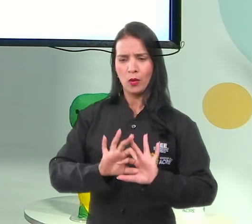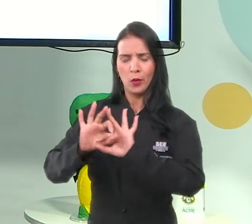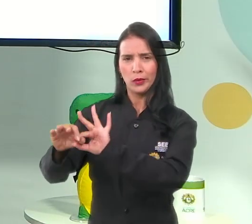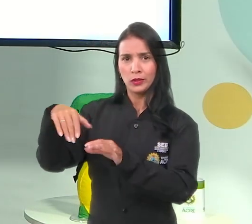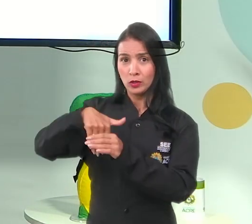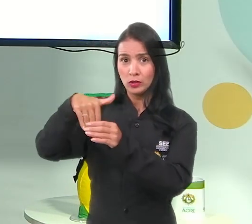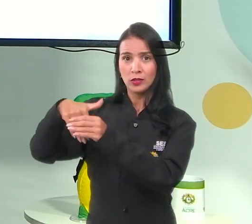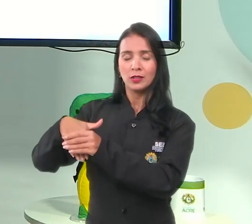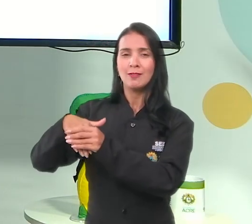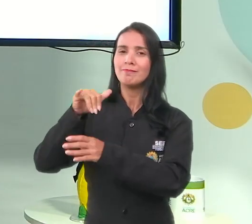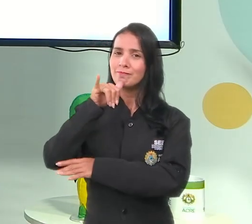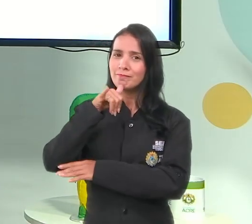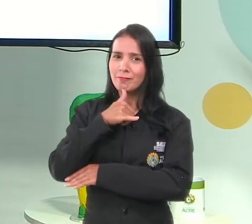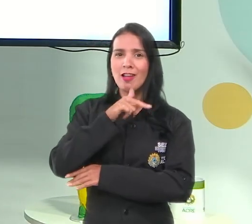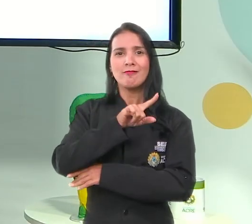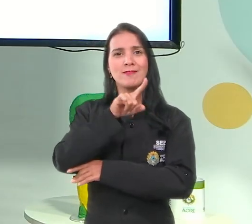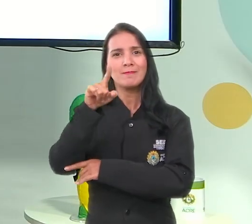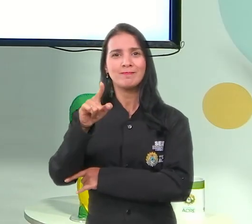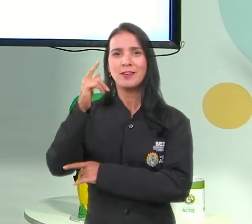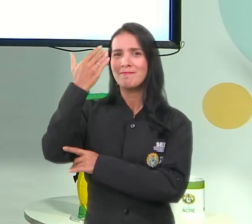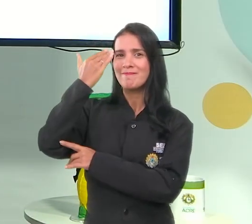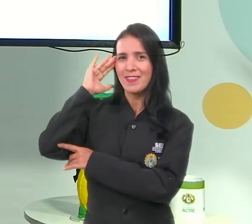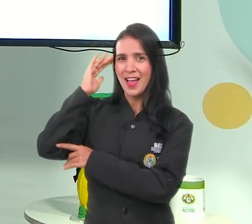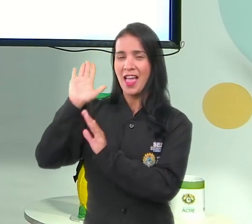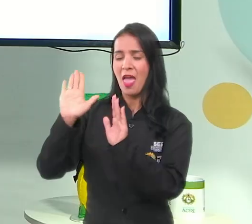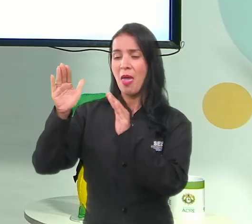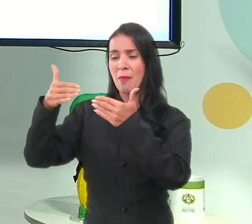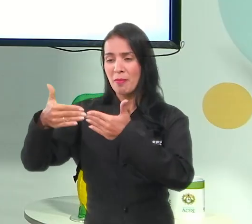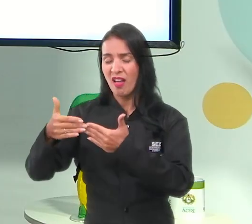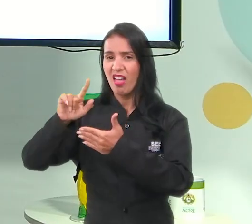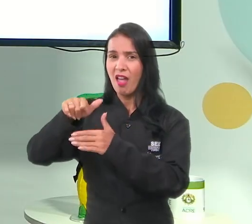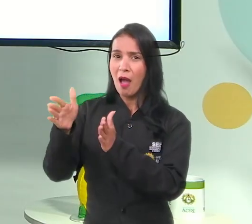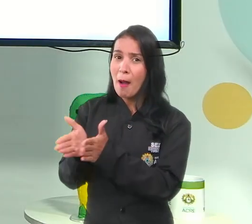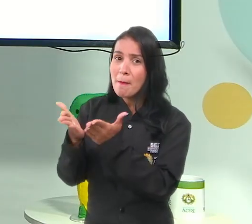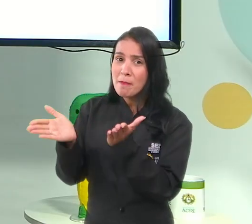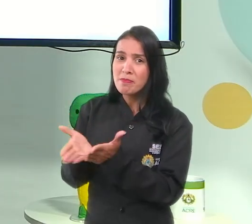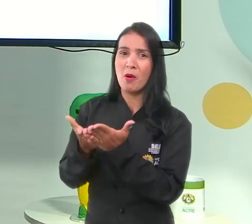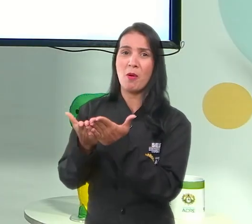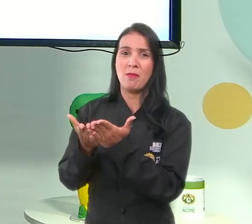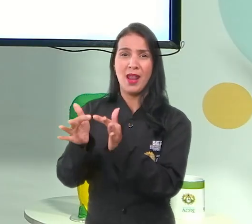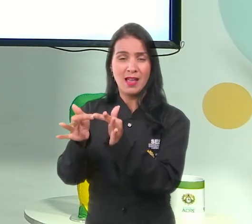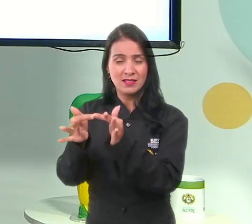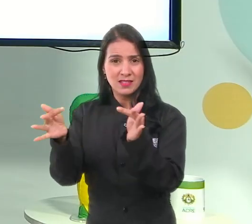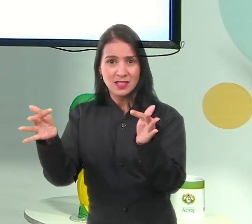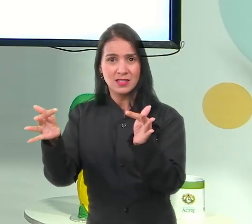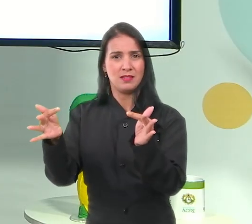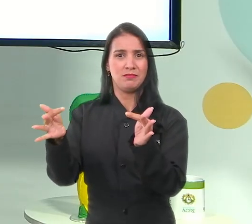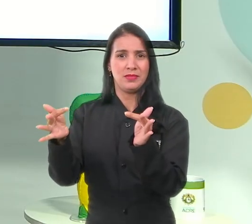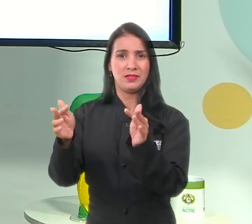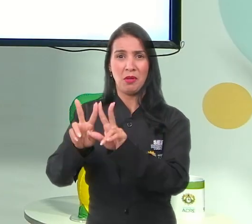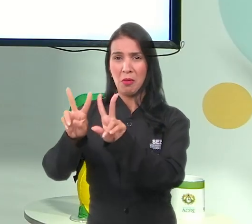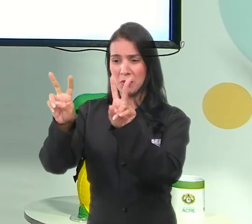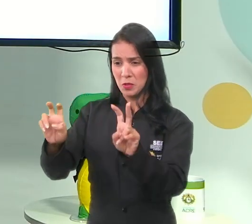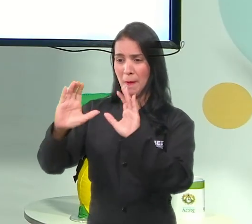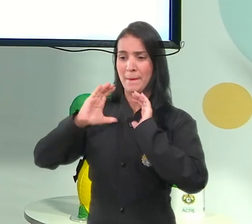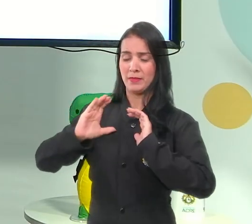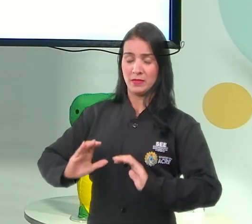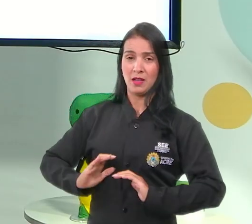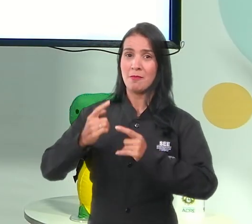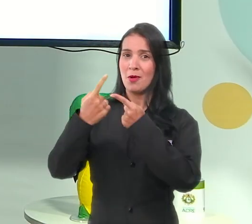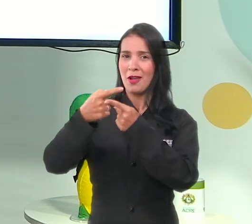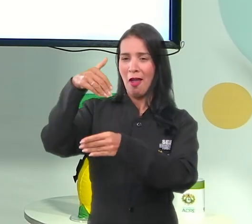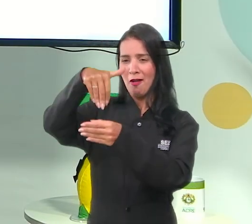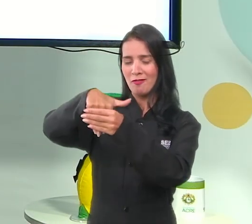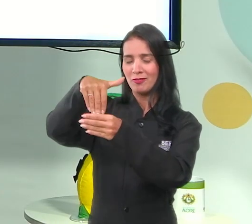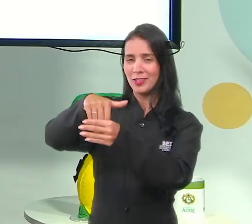dizer para você que você tem uma compreensão muito pobre, muito limitada do que é ser cidadão. Votar